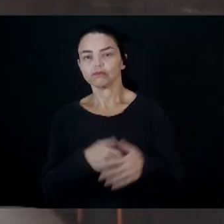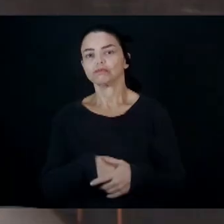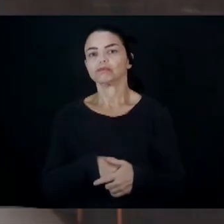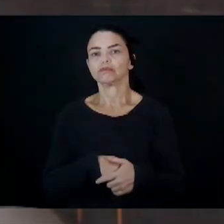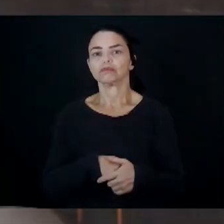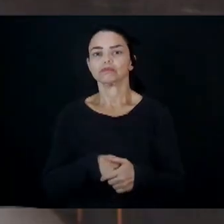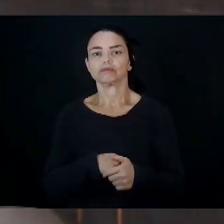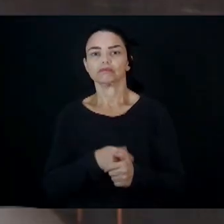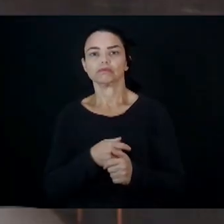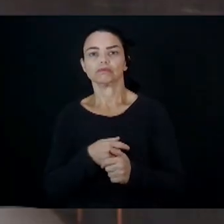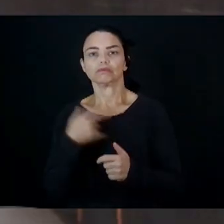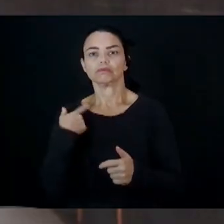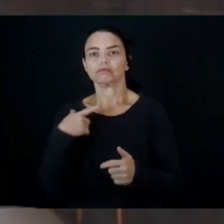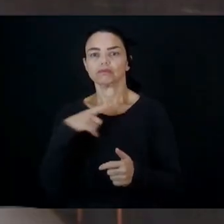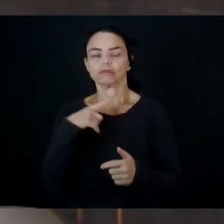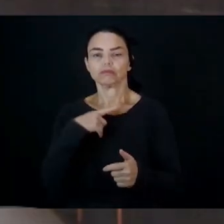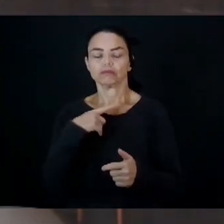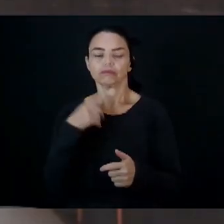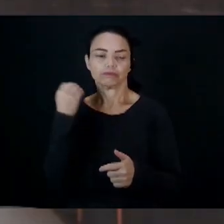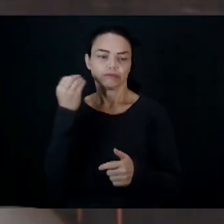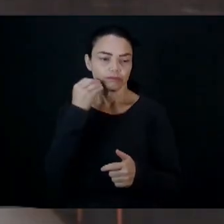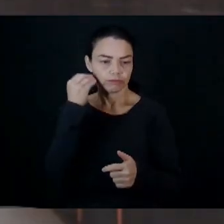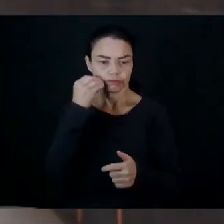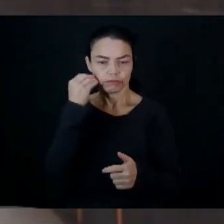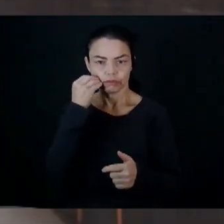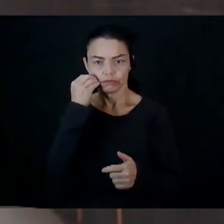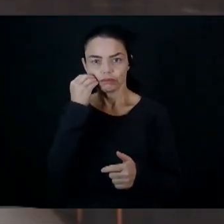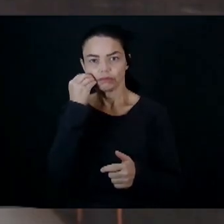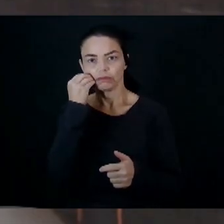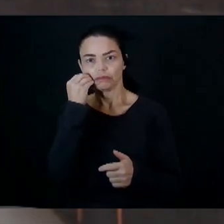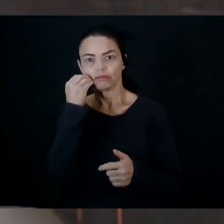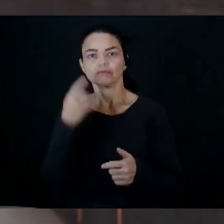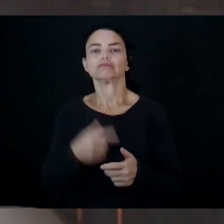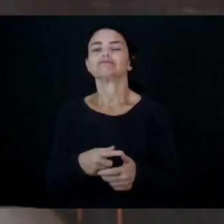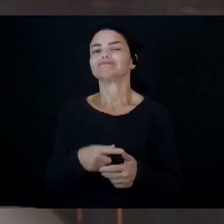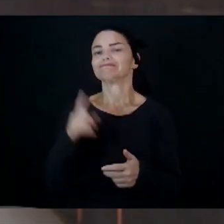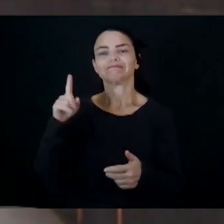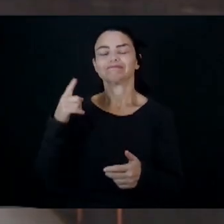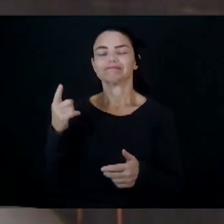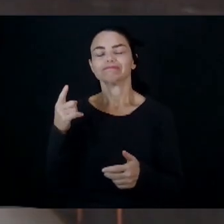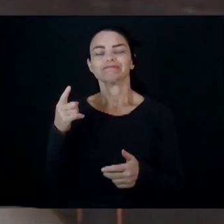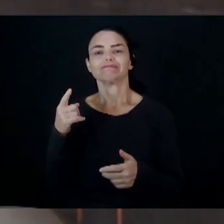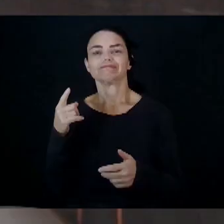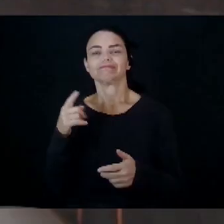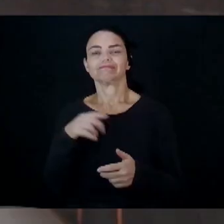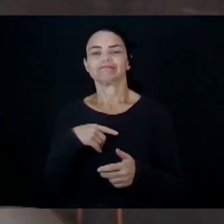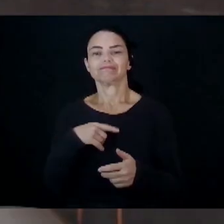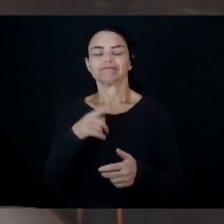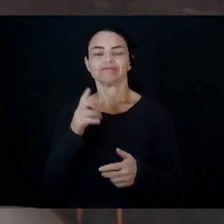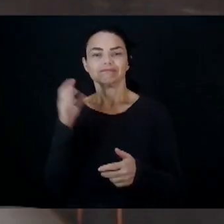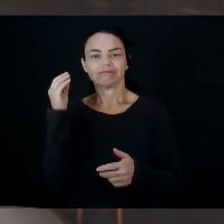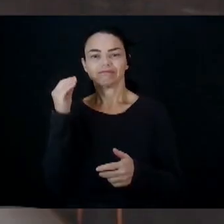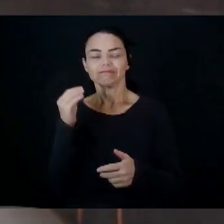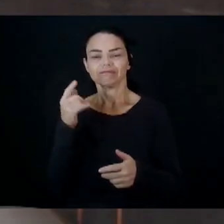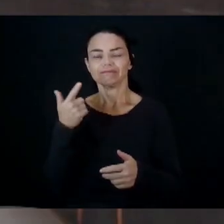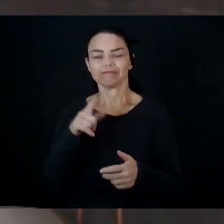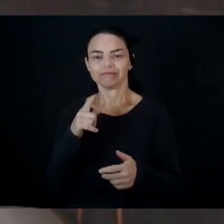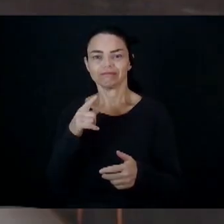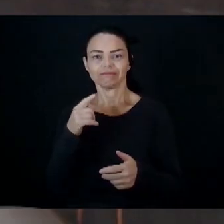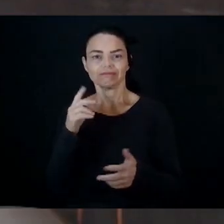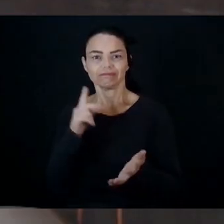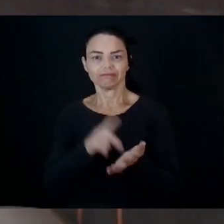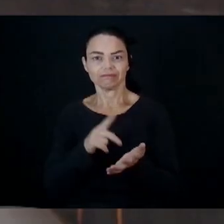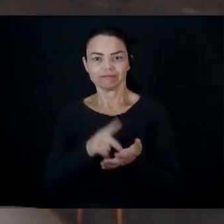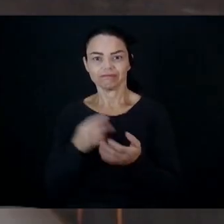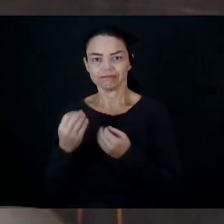ou tinha menos experiência, né? É uma outra leitura. Agora é uma releitura do fato como você